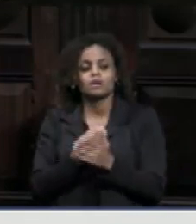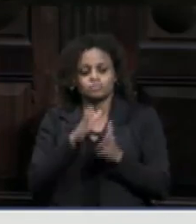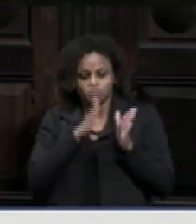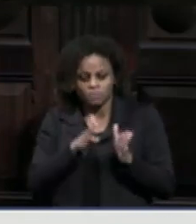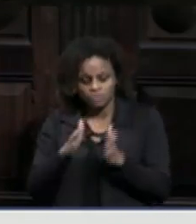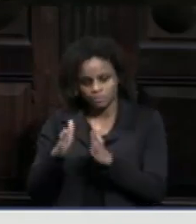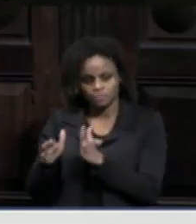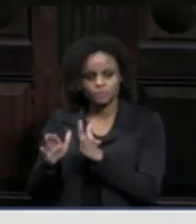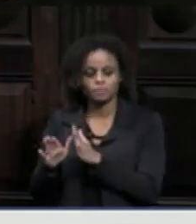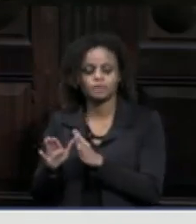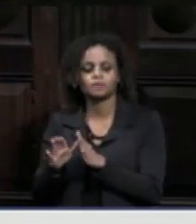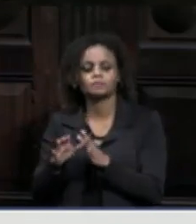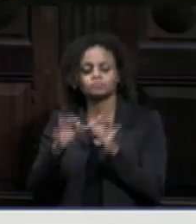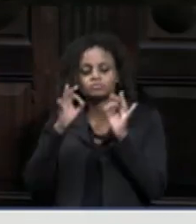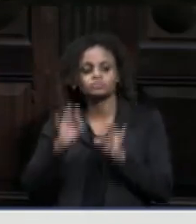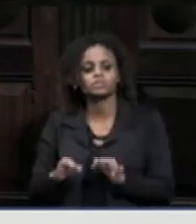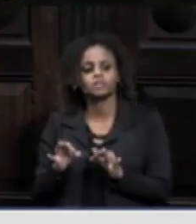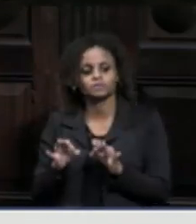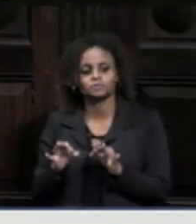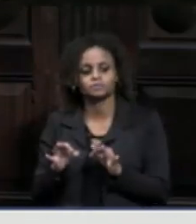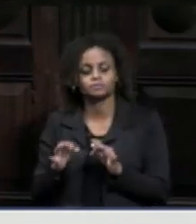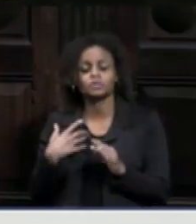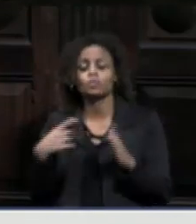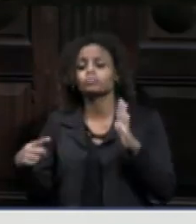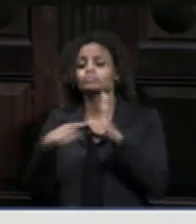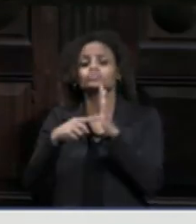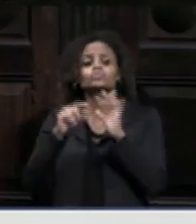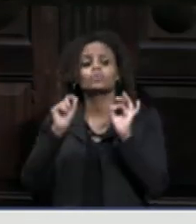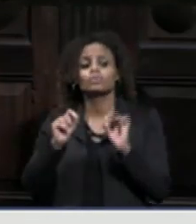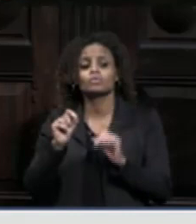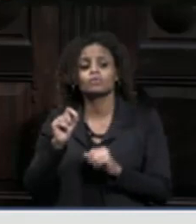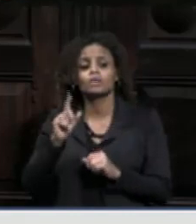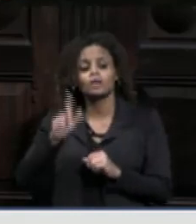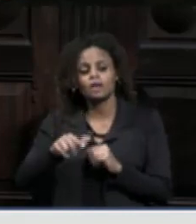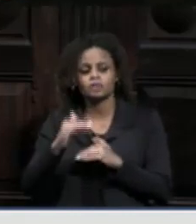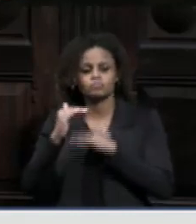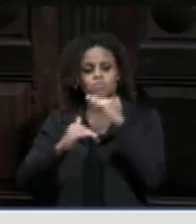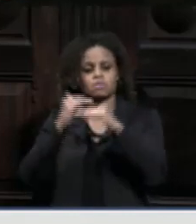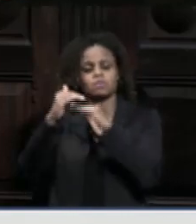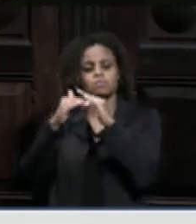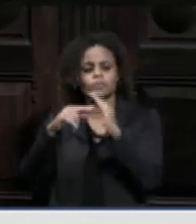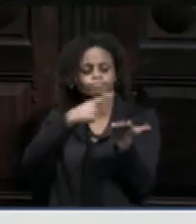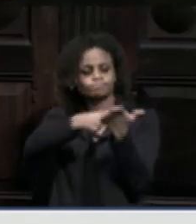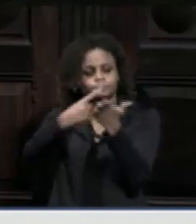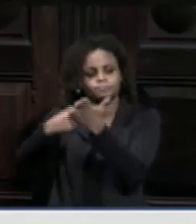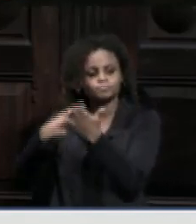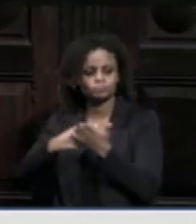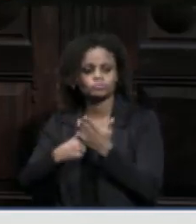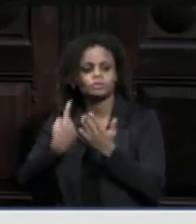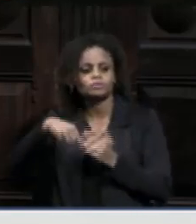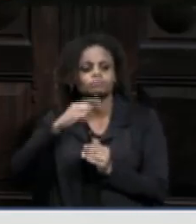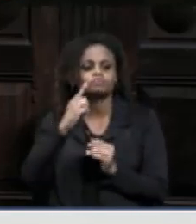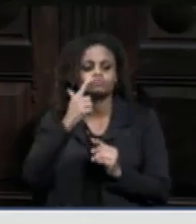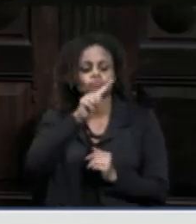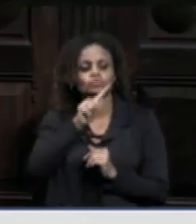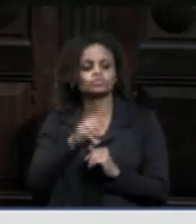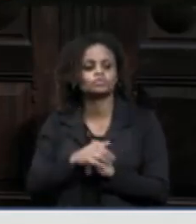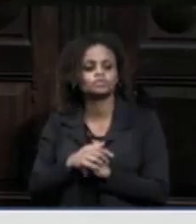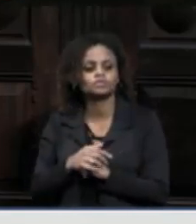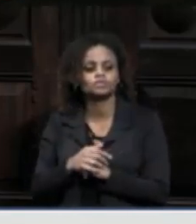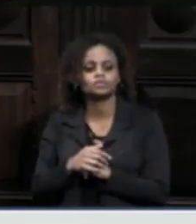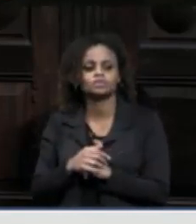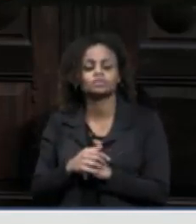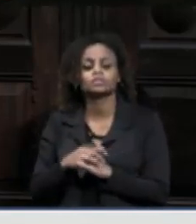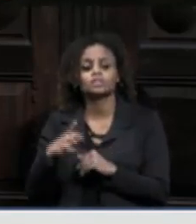o que a gente está buscando é avançar na construção desse acordo para que a gente possa ter o processo consultivo para a presidência